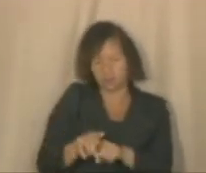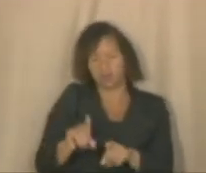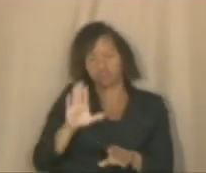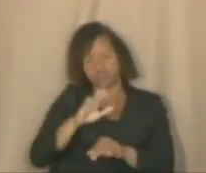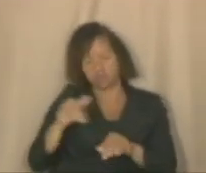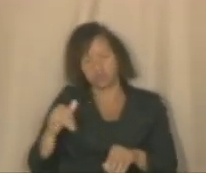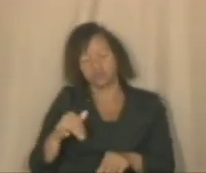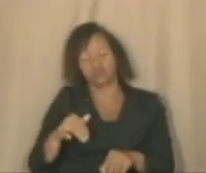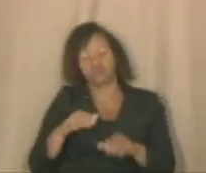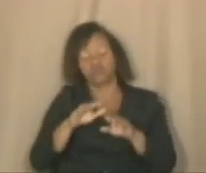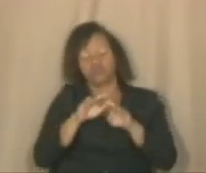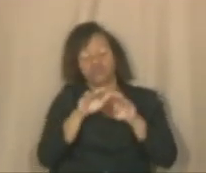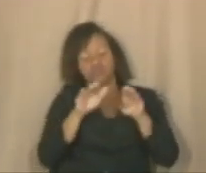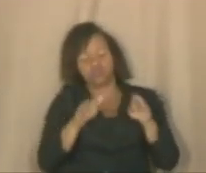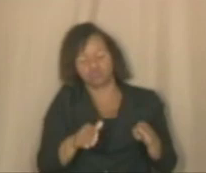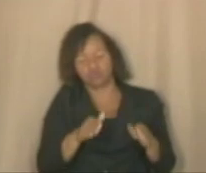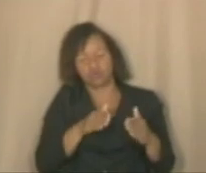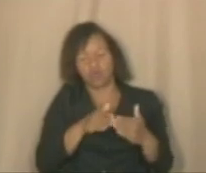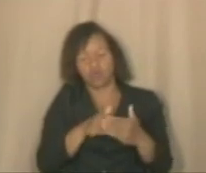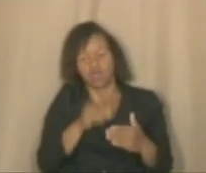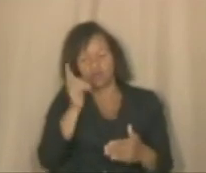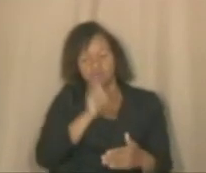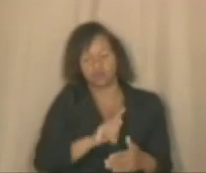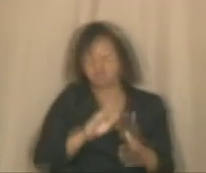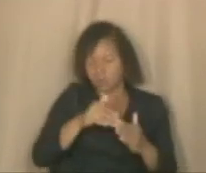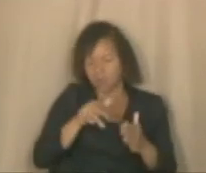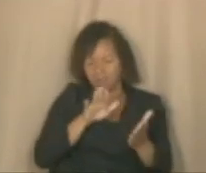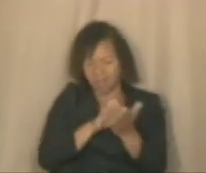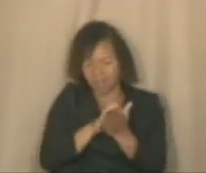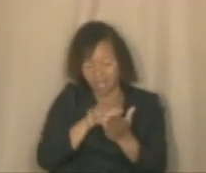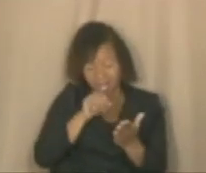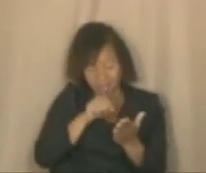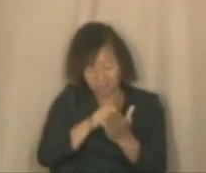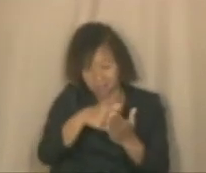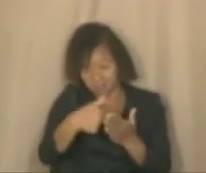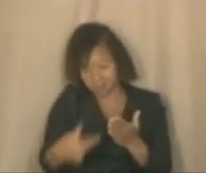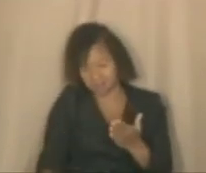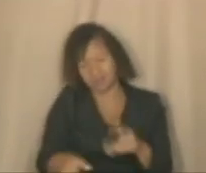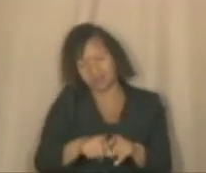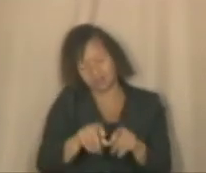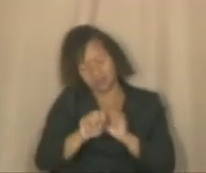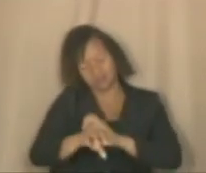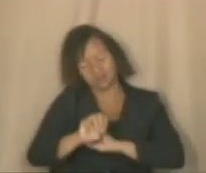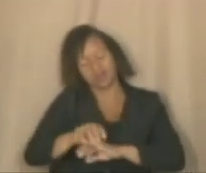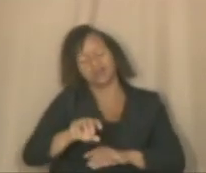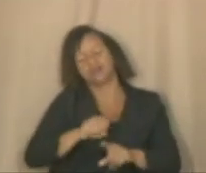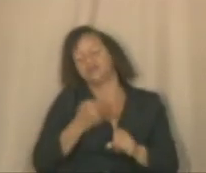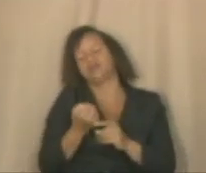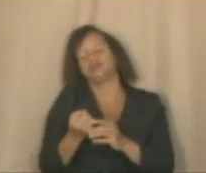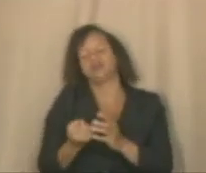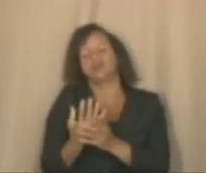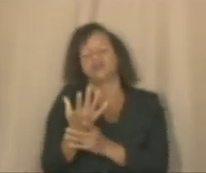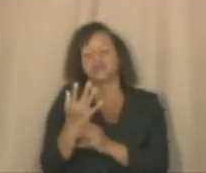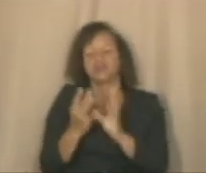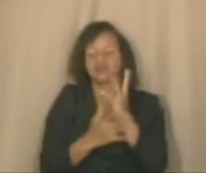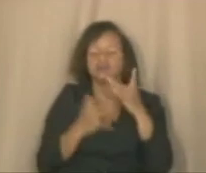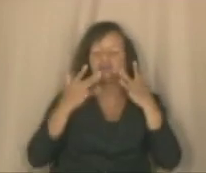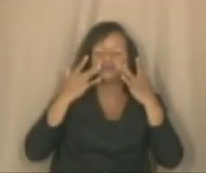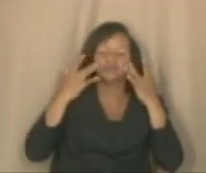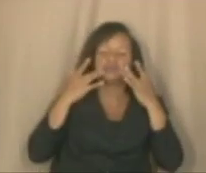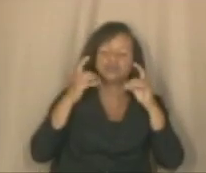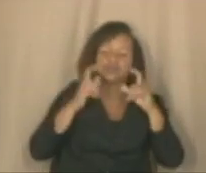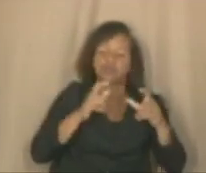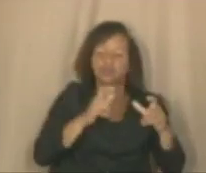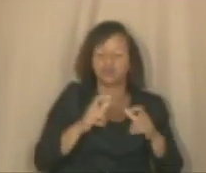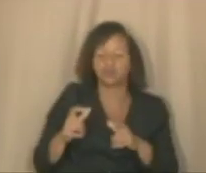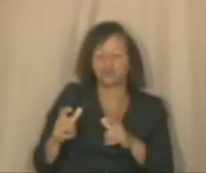dos chamados gelos baianos por soluções mais eficazes. Também desenvolverá atividades socioeducativas, plantações e intervenções artísticas nas